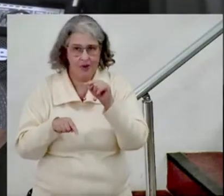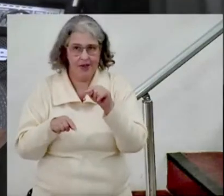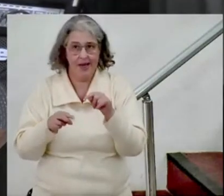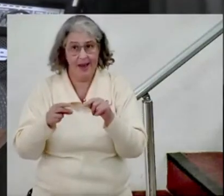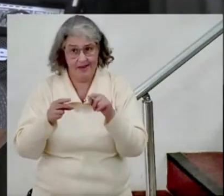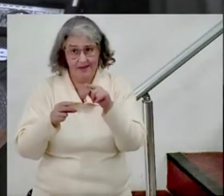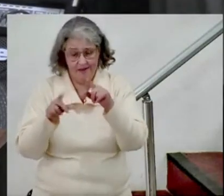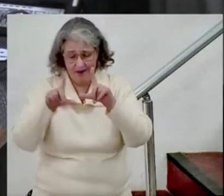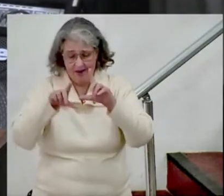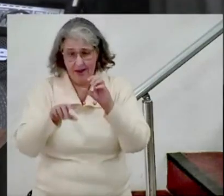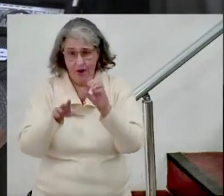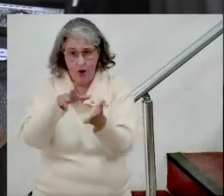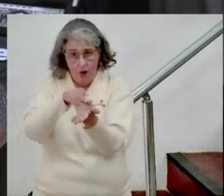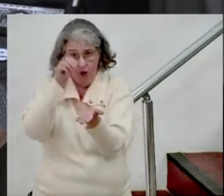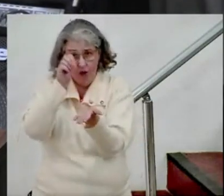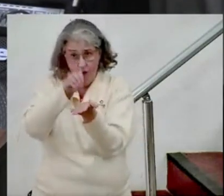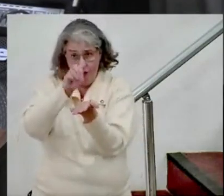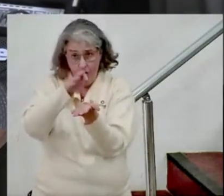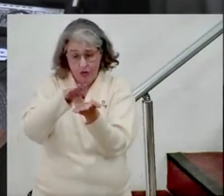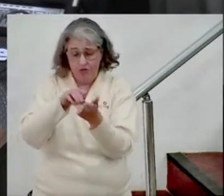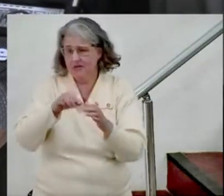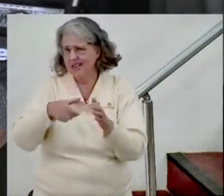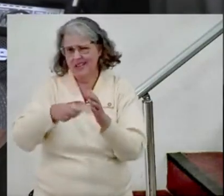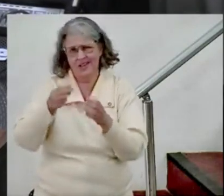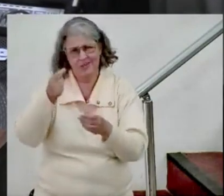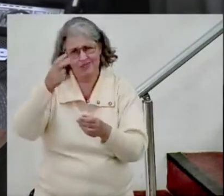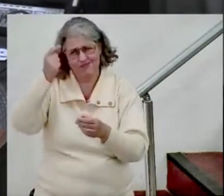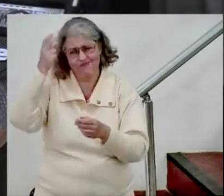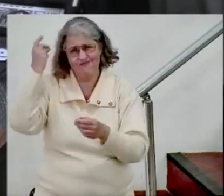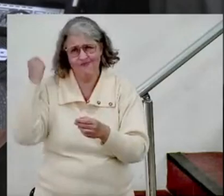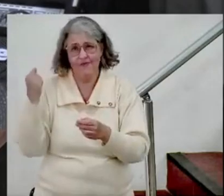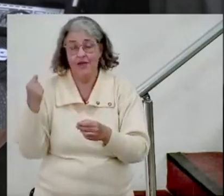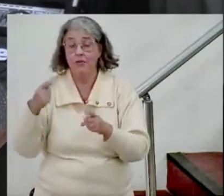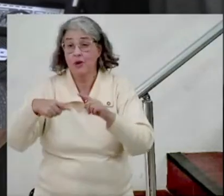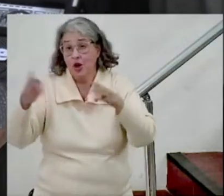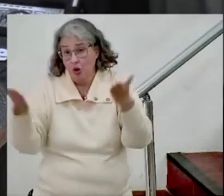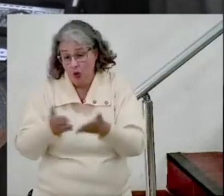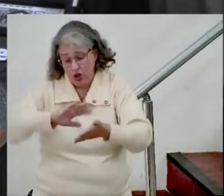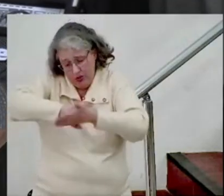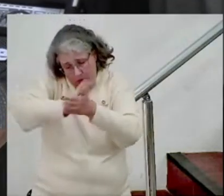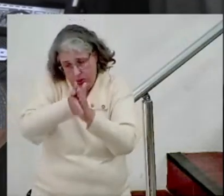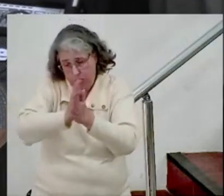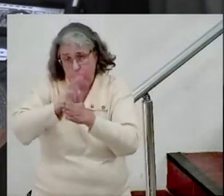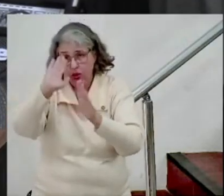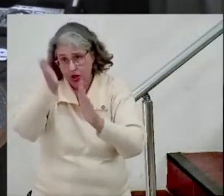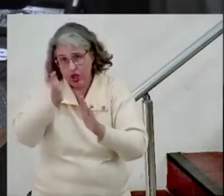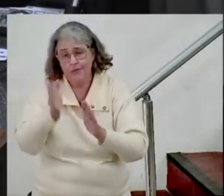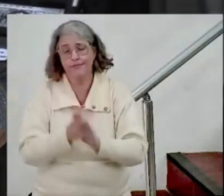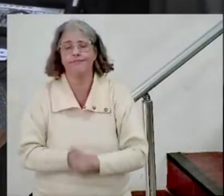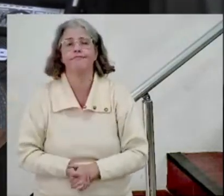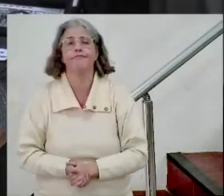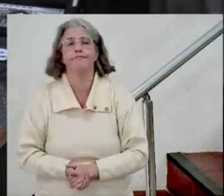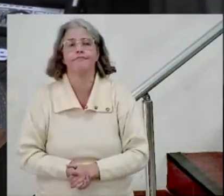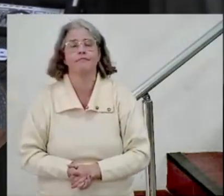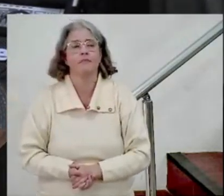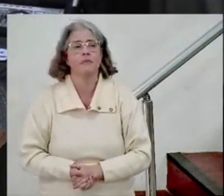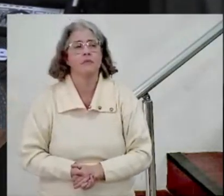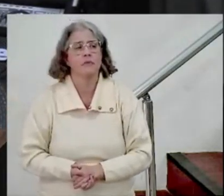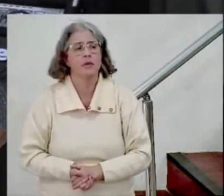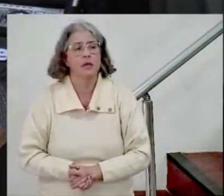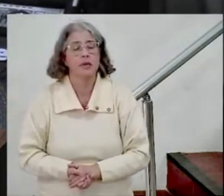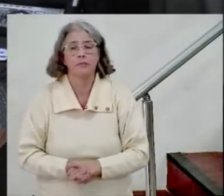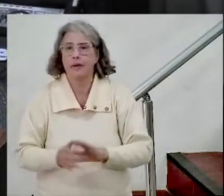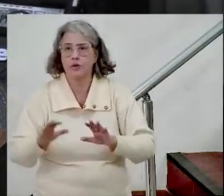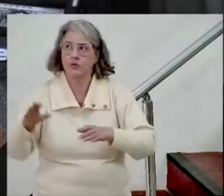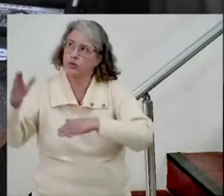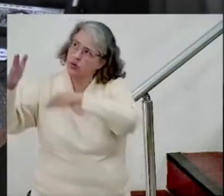e agora não é mais possível de fazê-la. Mas as lajes de pedra que foram colocadas nessa sala foram transportadas